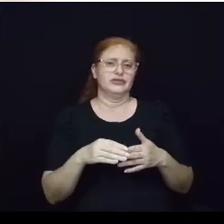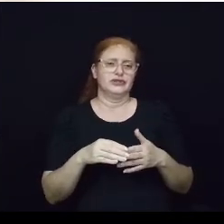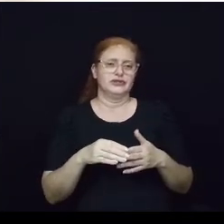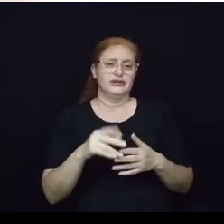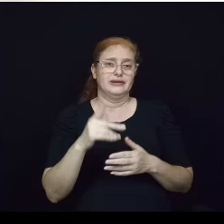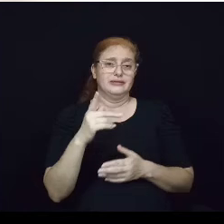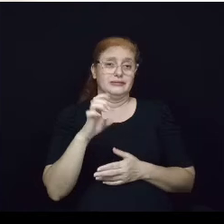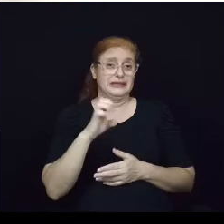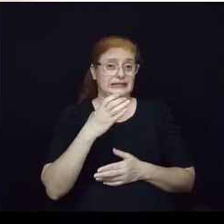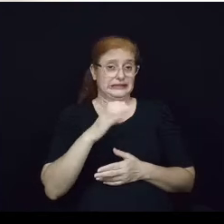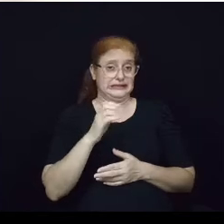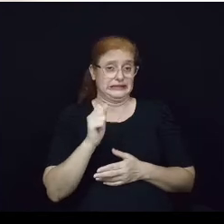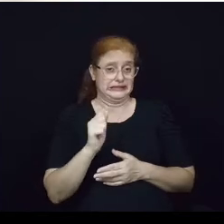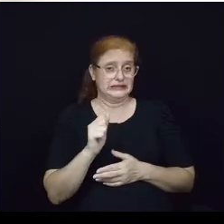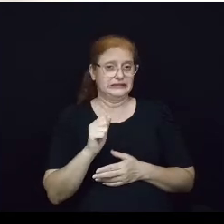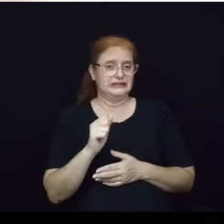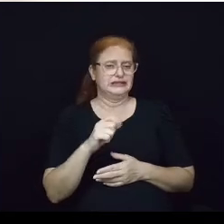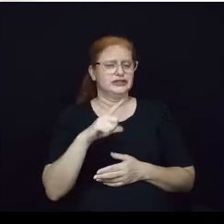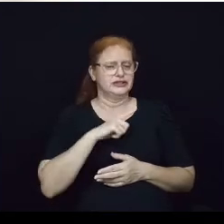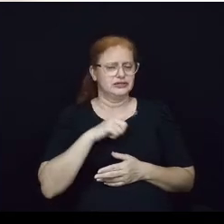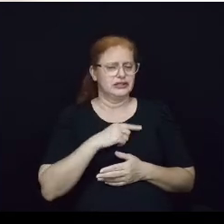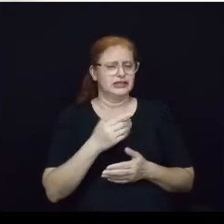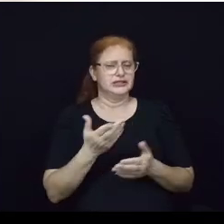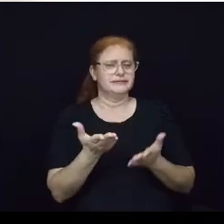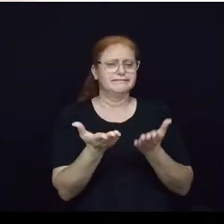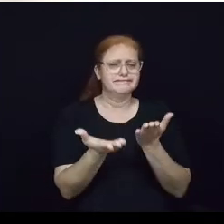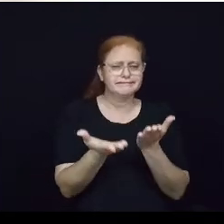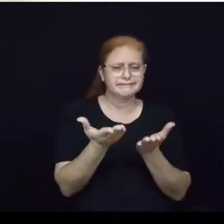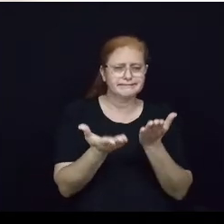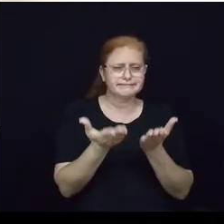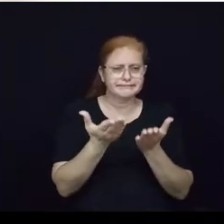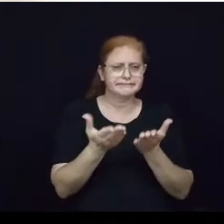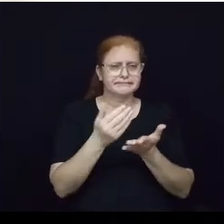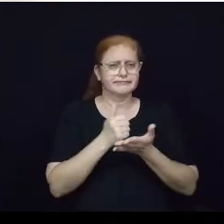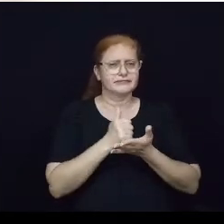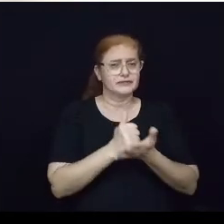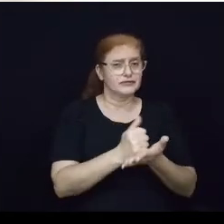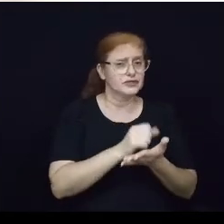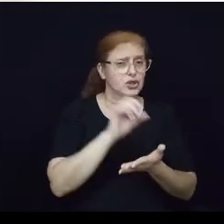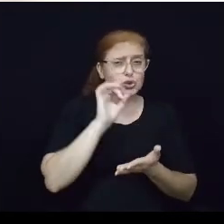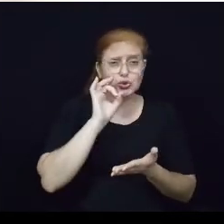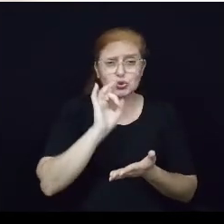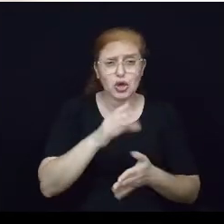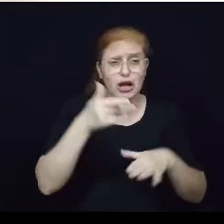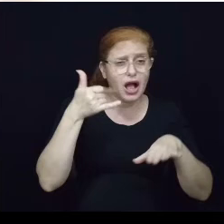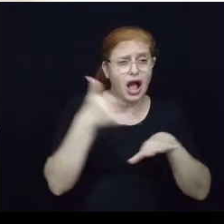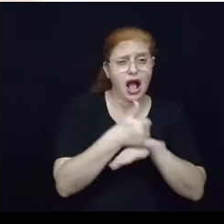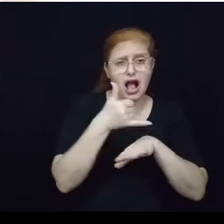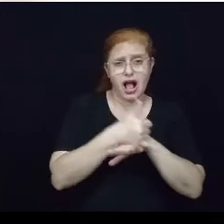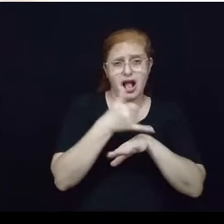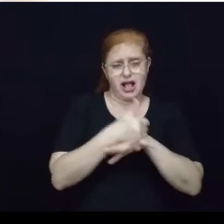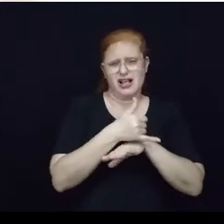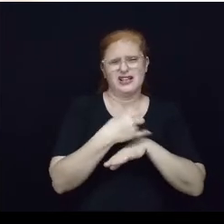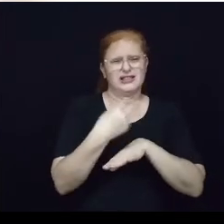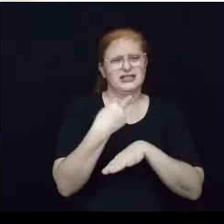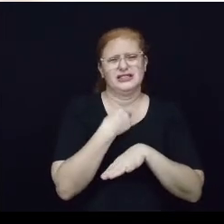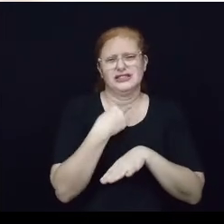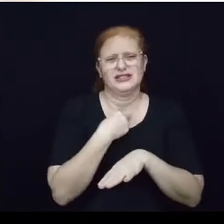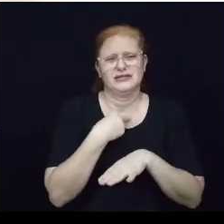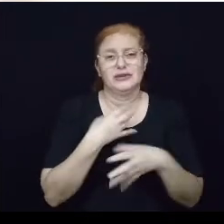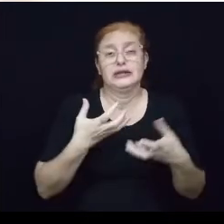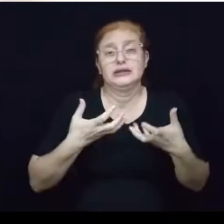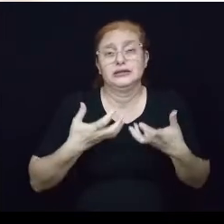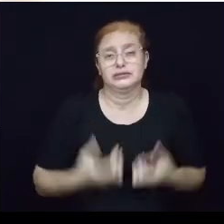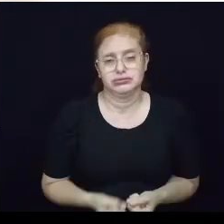sobre um ponto, ela ficasse em equilíbrio. Porque essas 3 peças estão apoiadas só num ponto metálico, então ela não poderia ficar